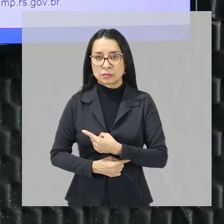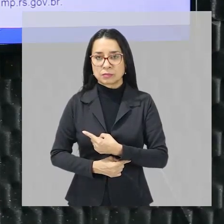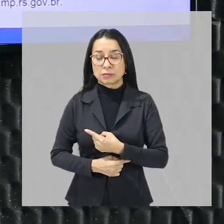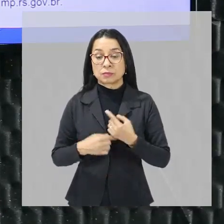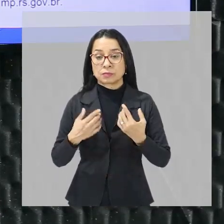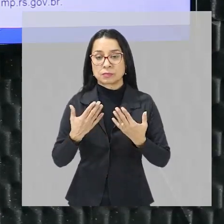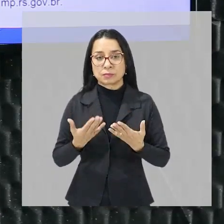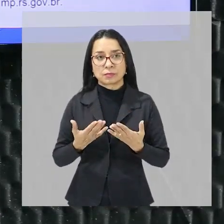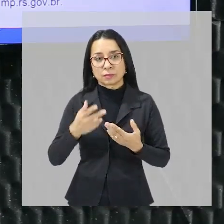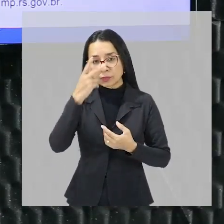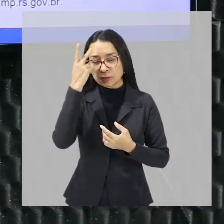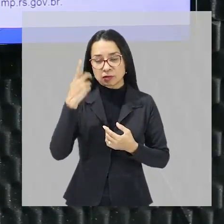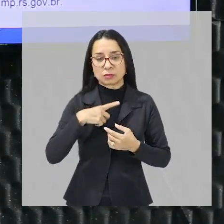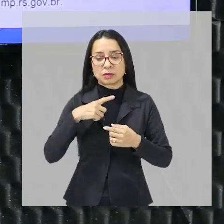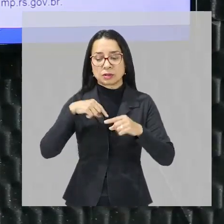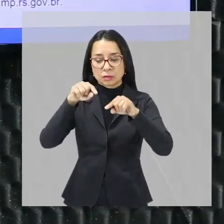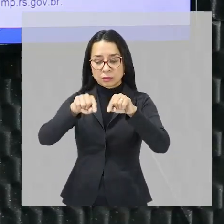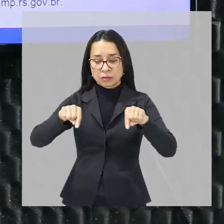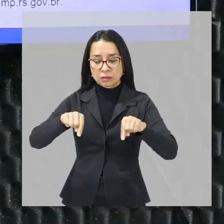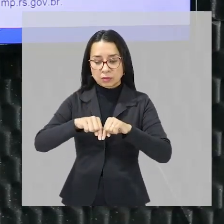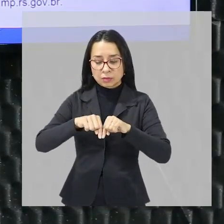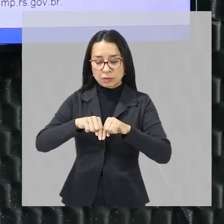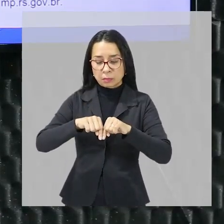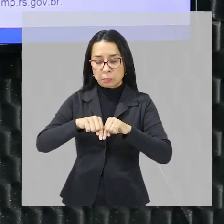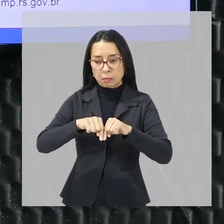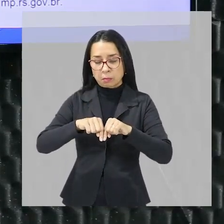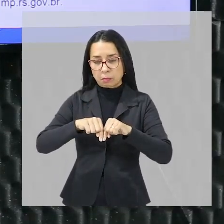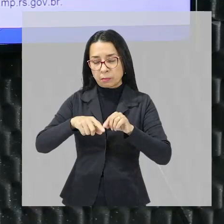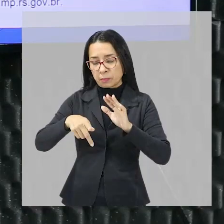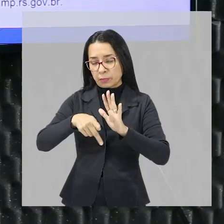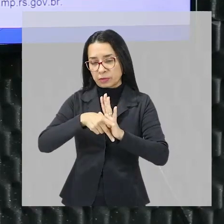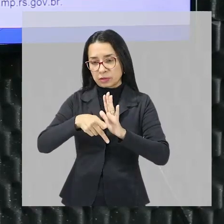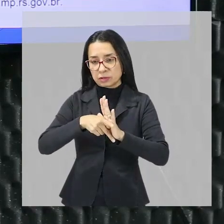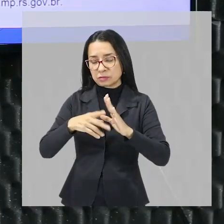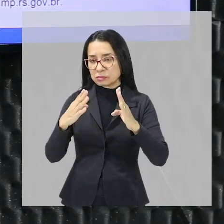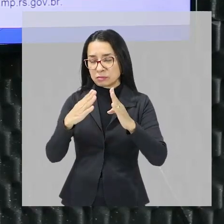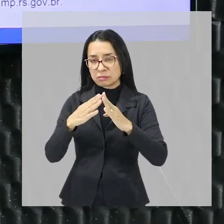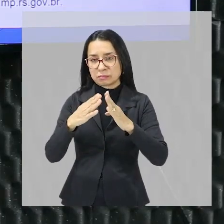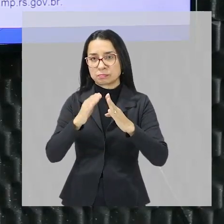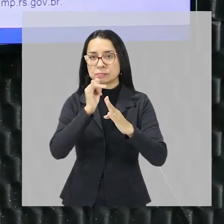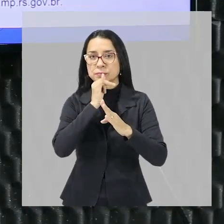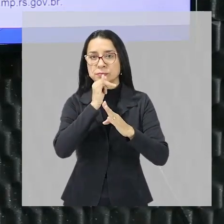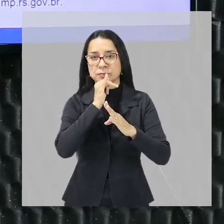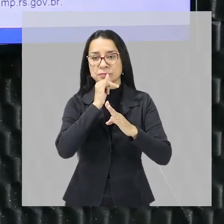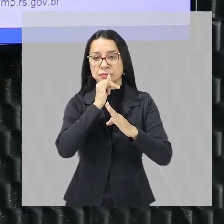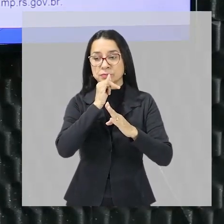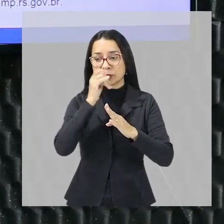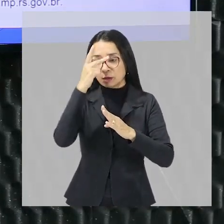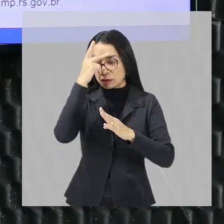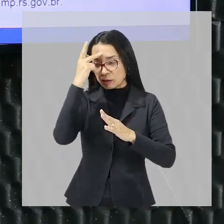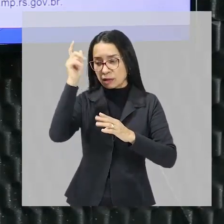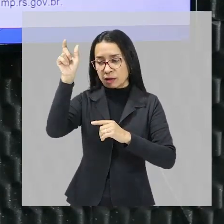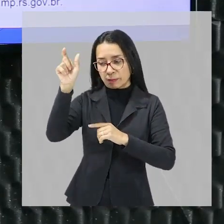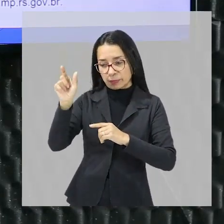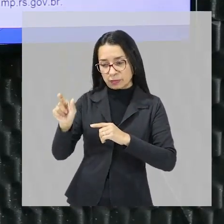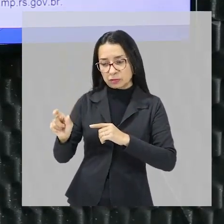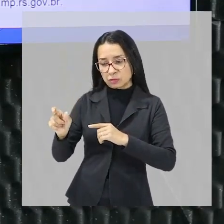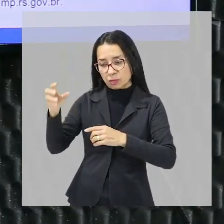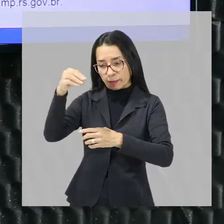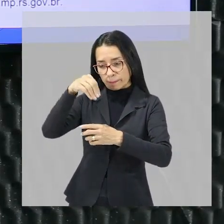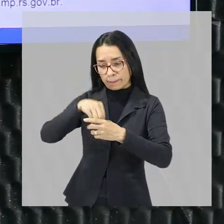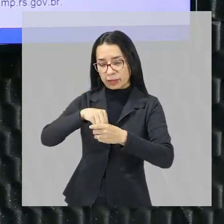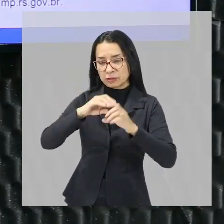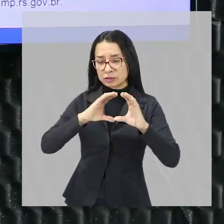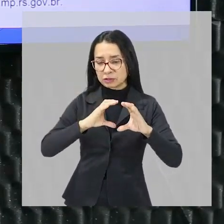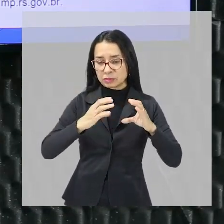ó, a pessoa tem uma propriedade, uma casa, vamos supor, essa pessoa é parte de uma comunidade, apesar da propriedade